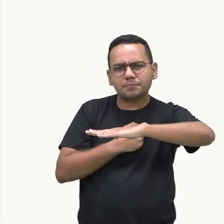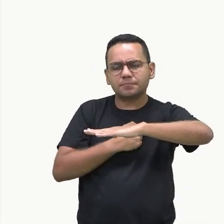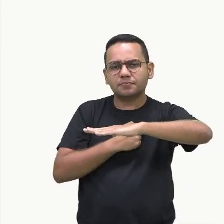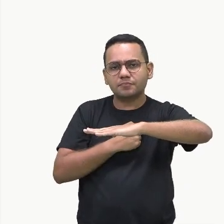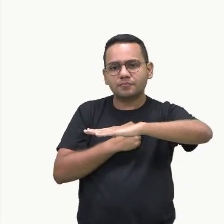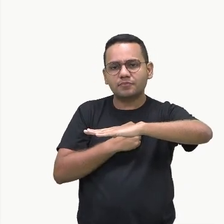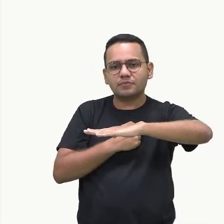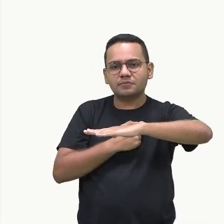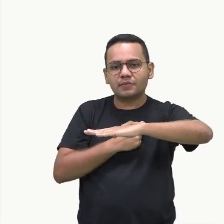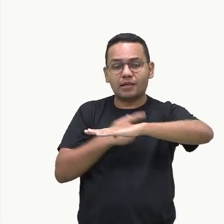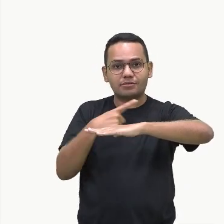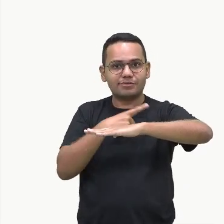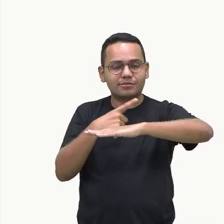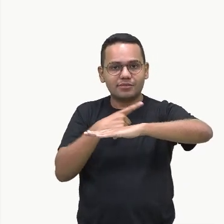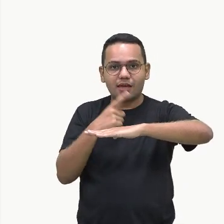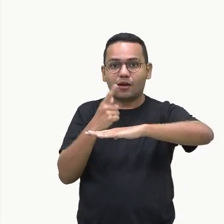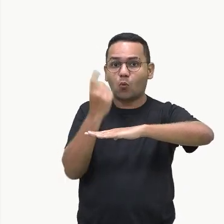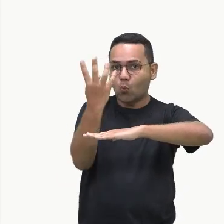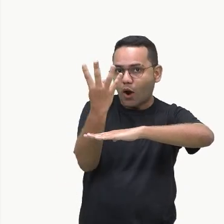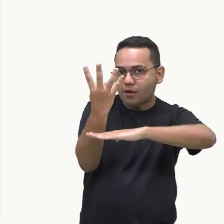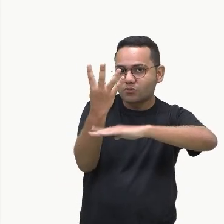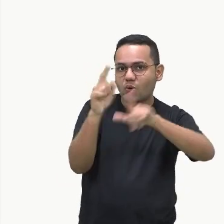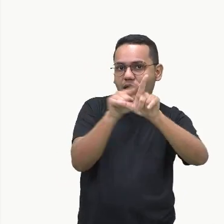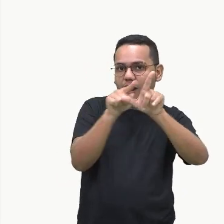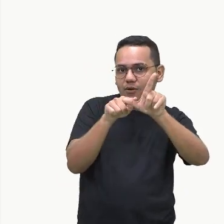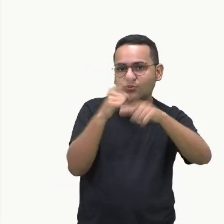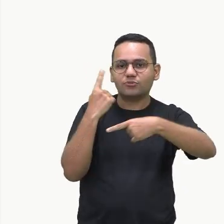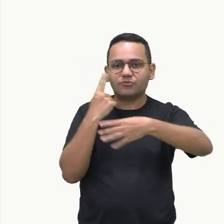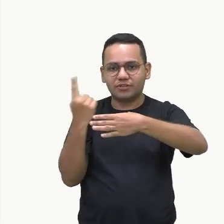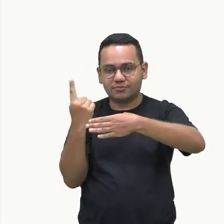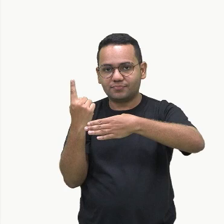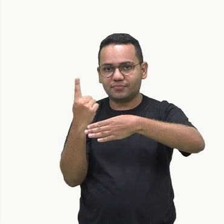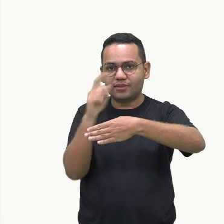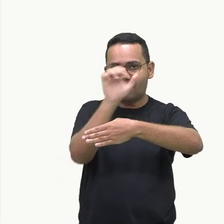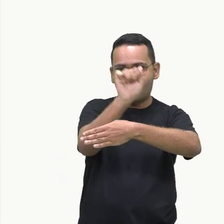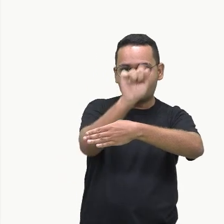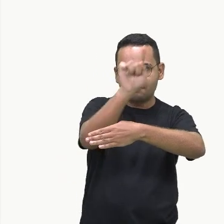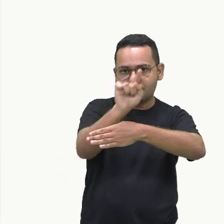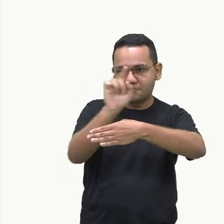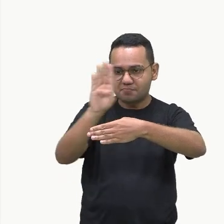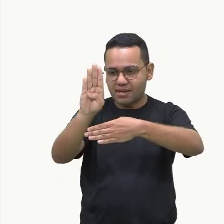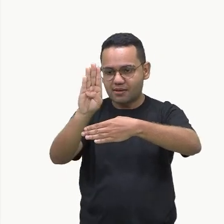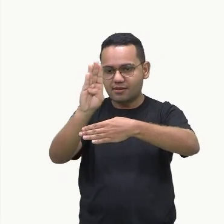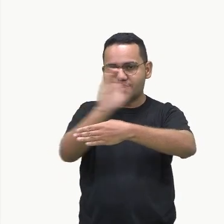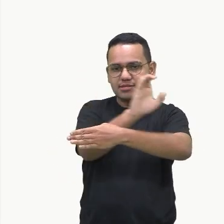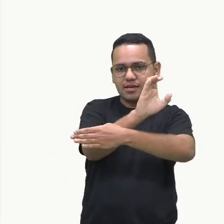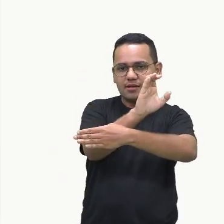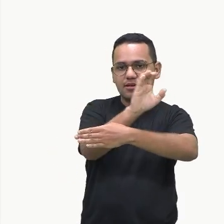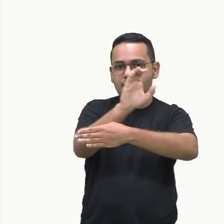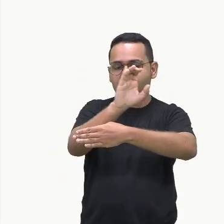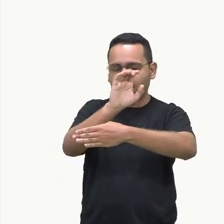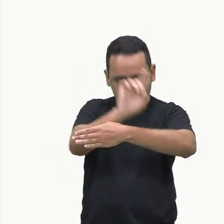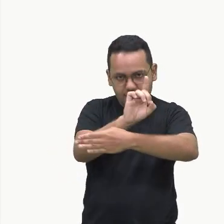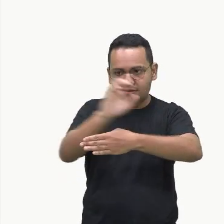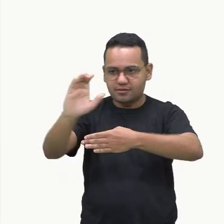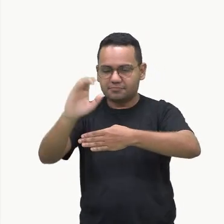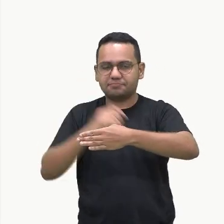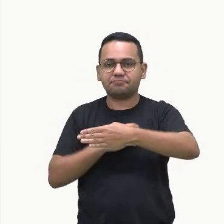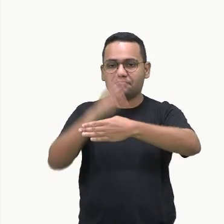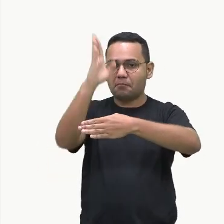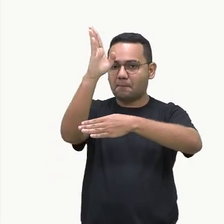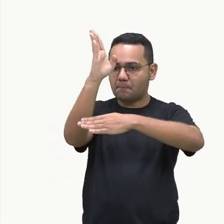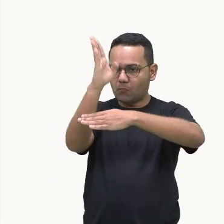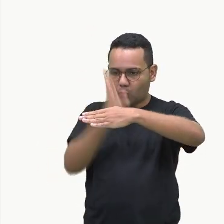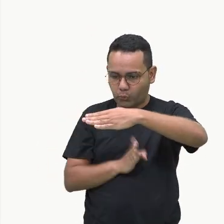que surgem aí quatro ângulos, A, B, C e D. Quando a transversal T